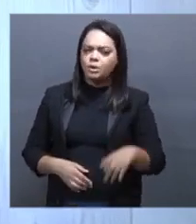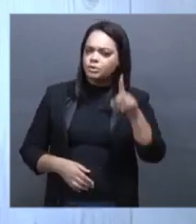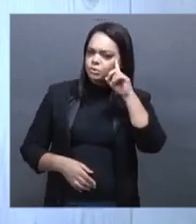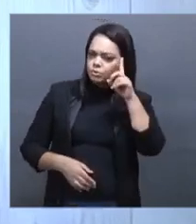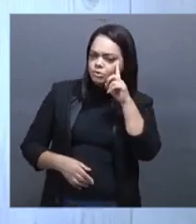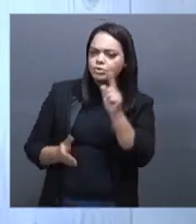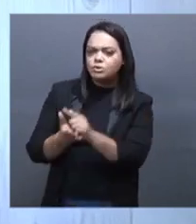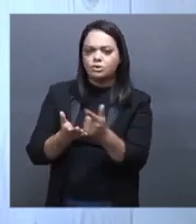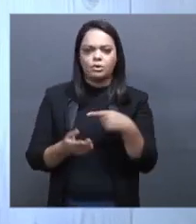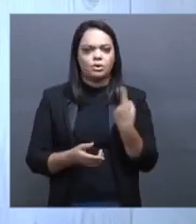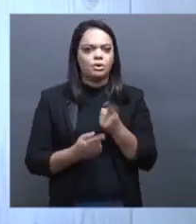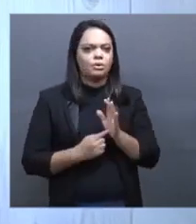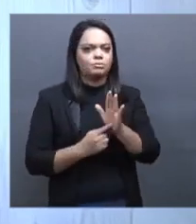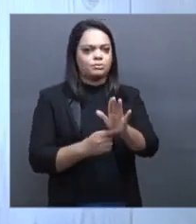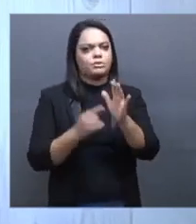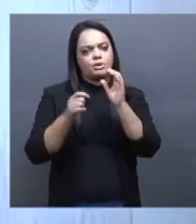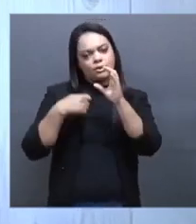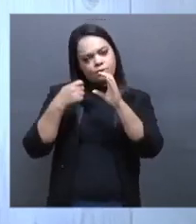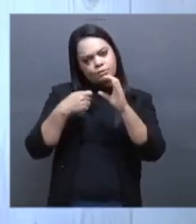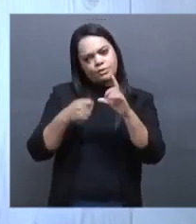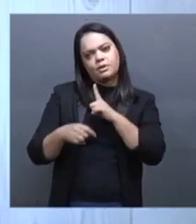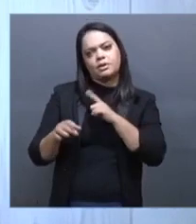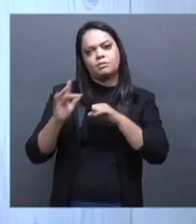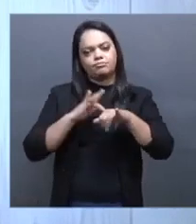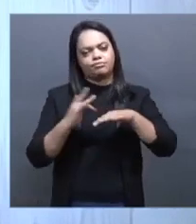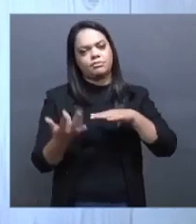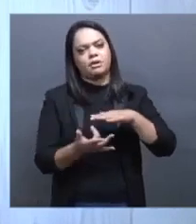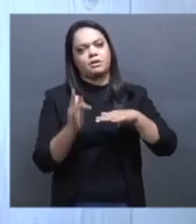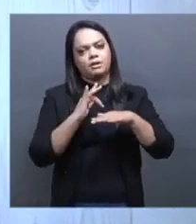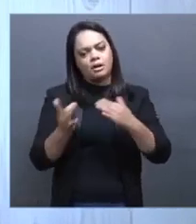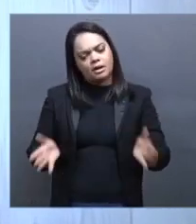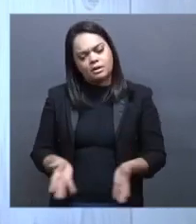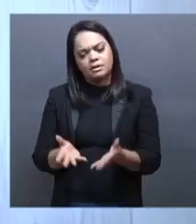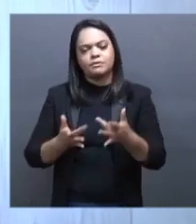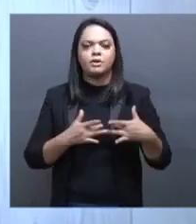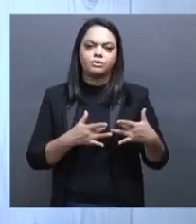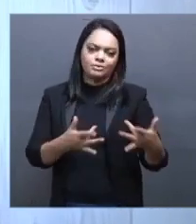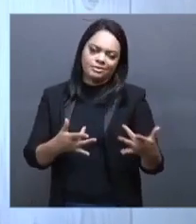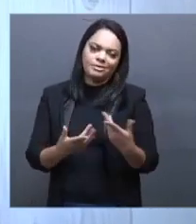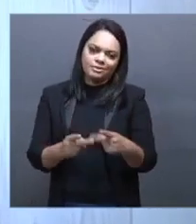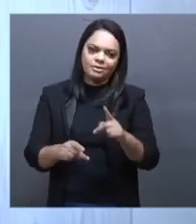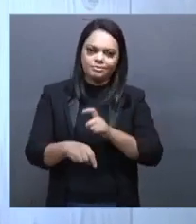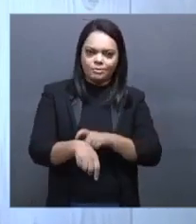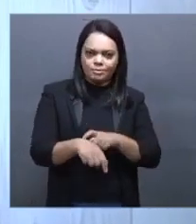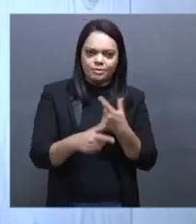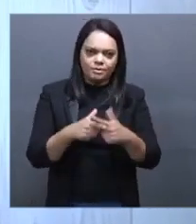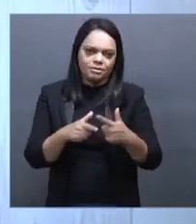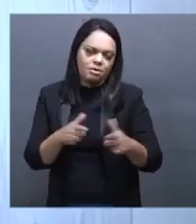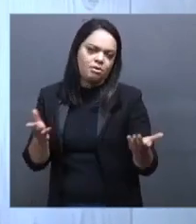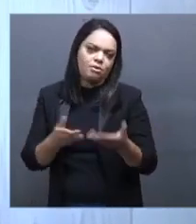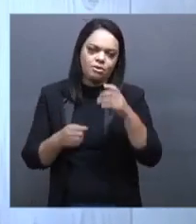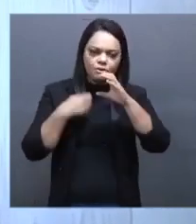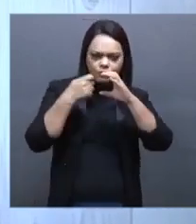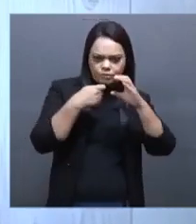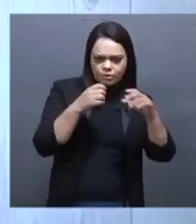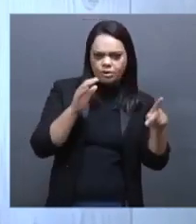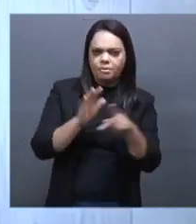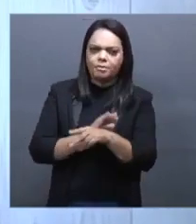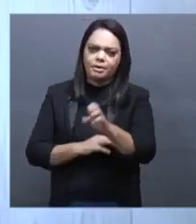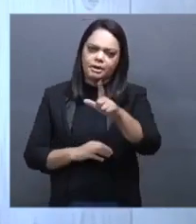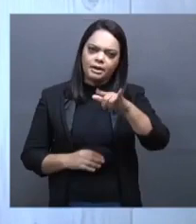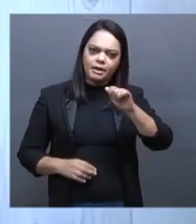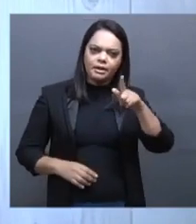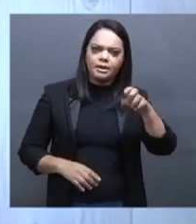divulgando os vídeos que estão nas redes sociais incentivando a solidariedade nessa crise. O vídeo de hoje é da